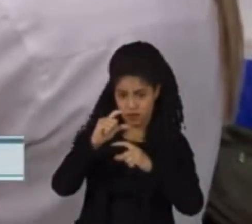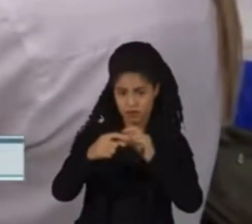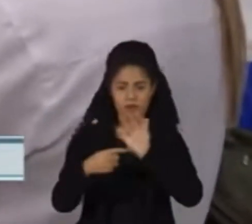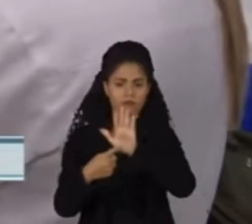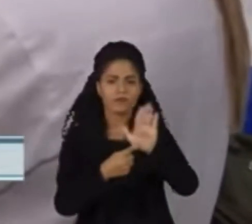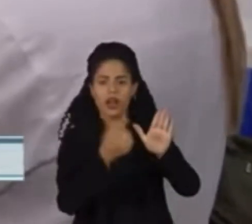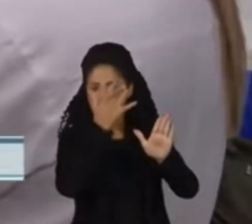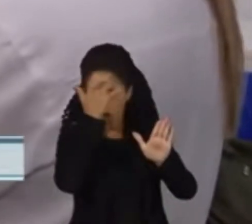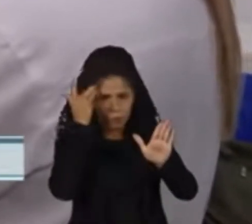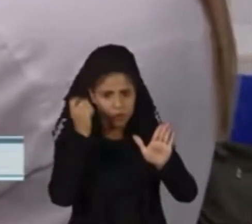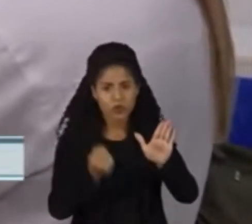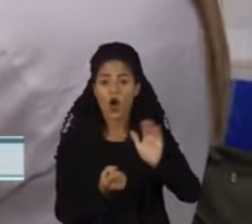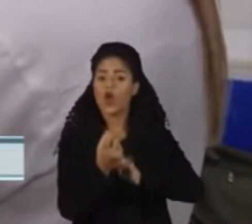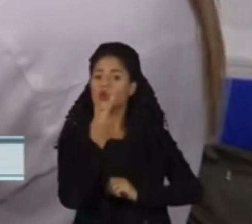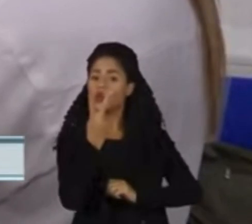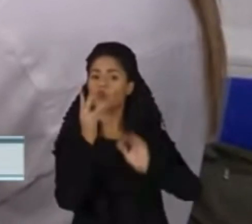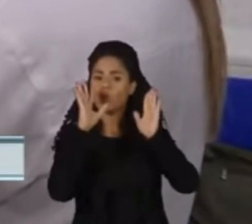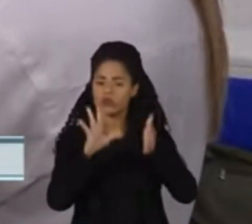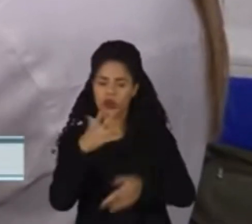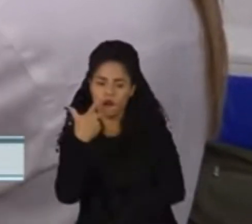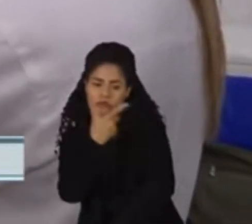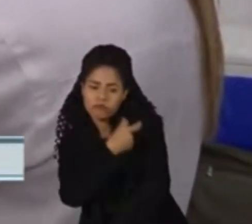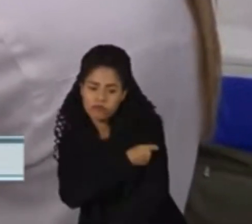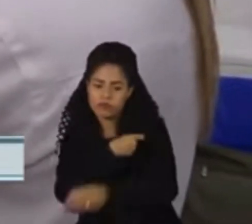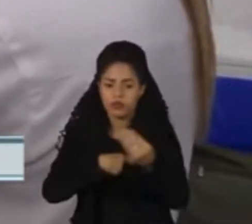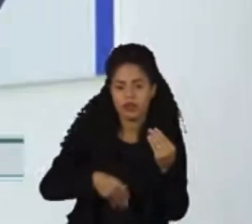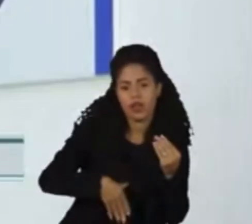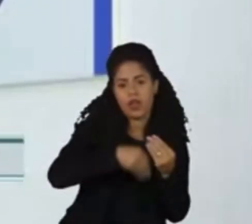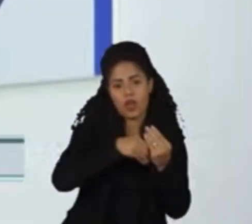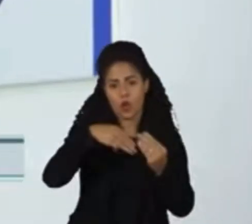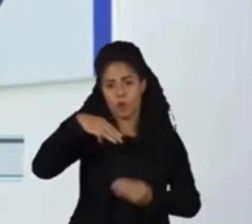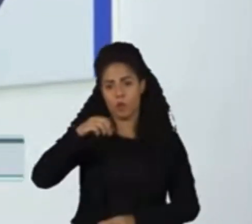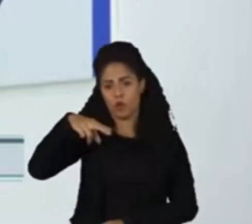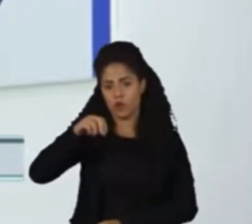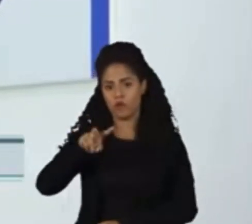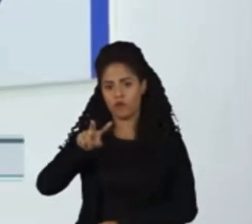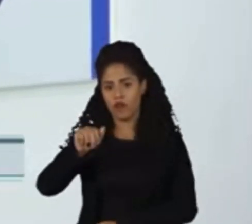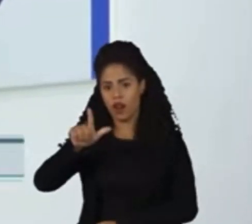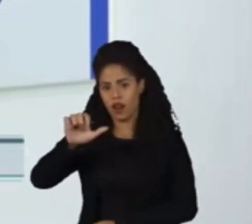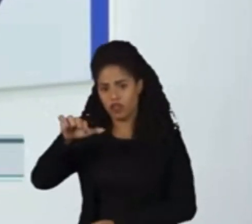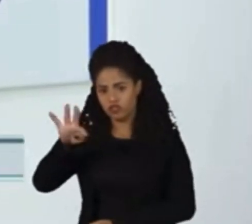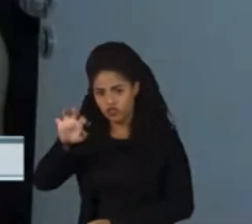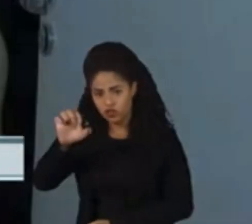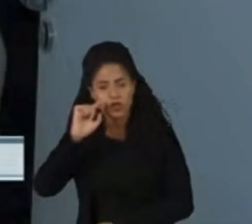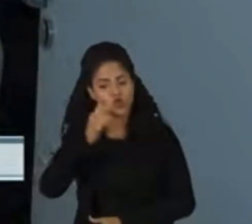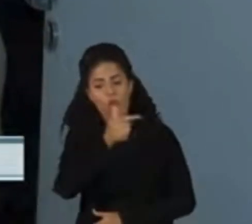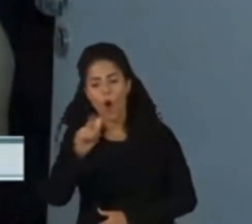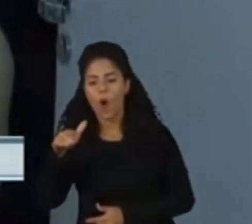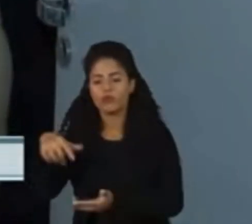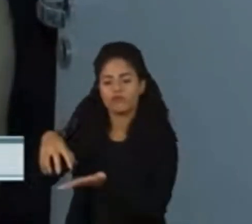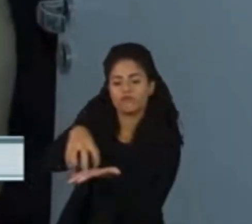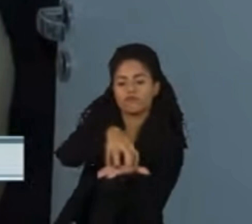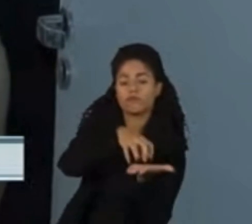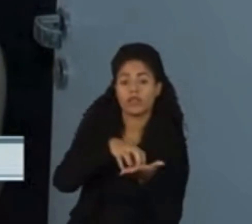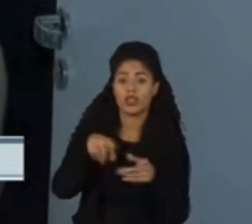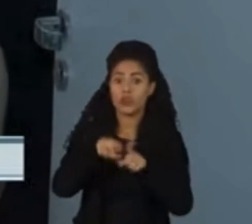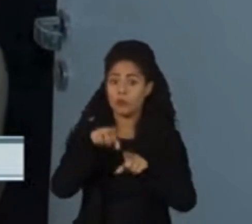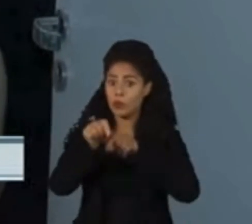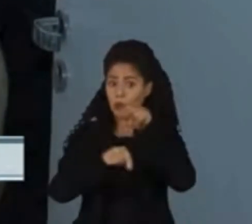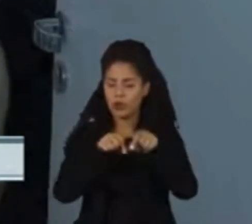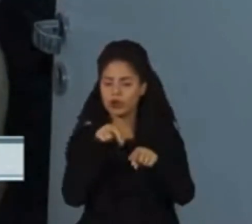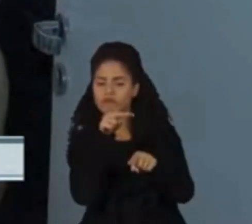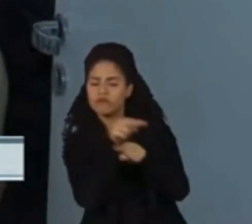havia tomado pelo menos duas doses da vacina monovalente inclusive de outros fabricantes o imunizante fornece proteção